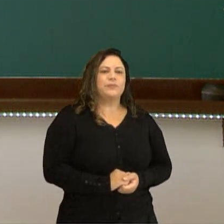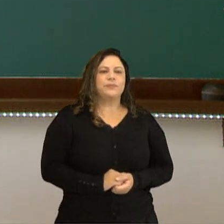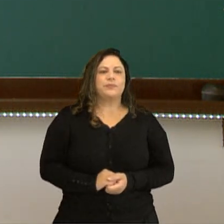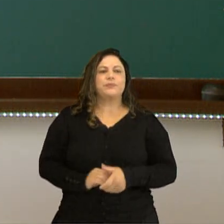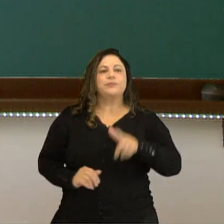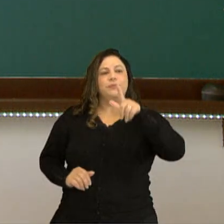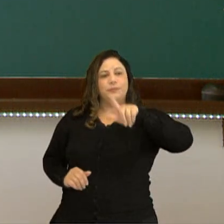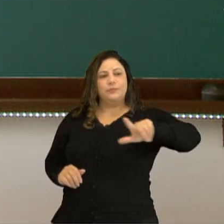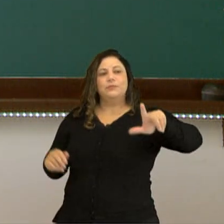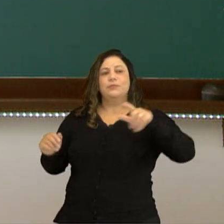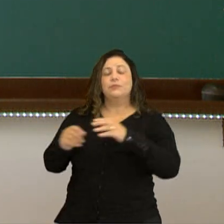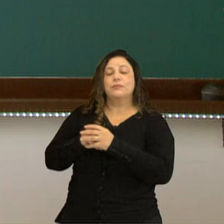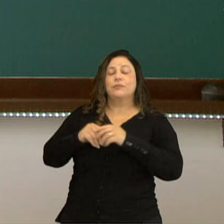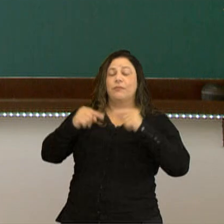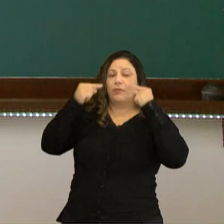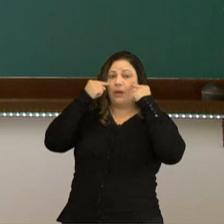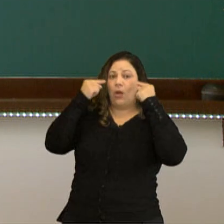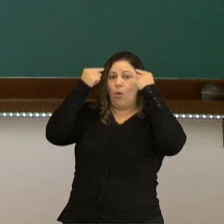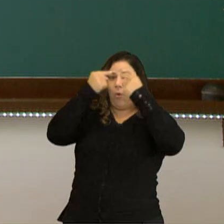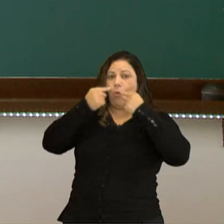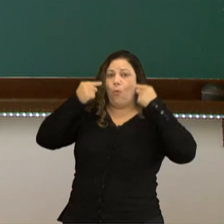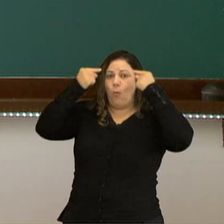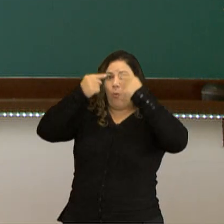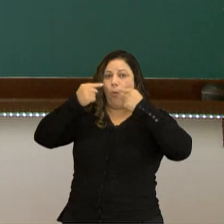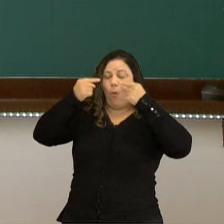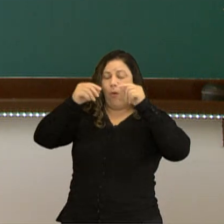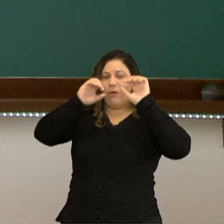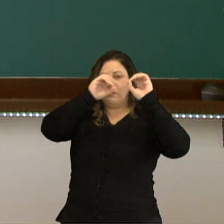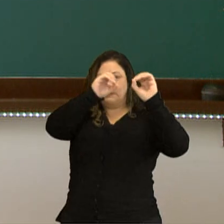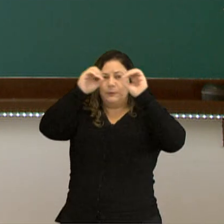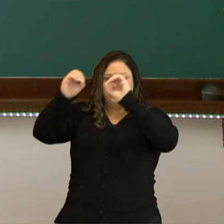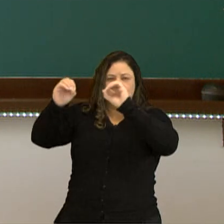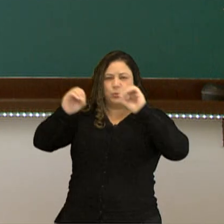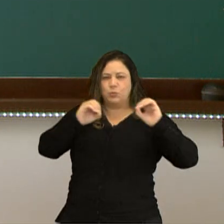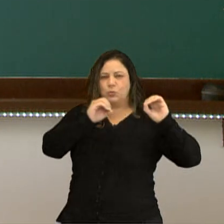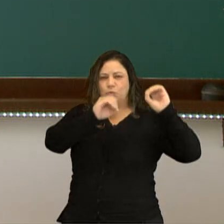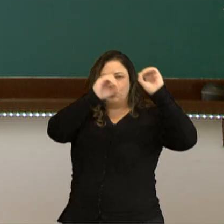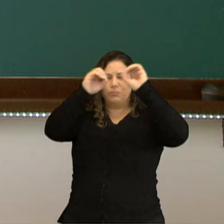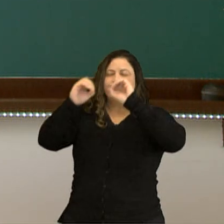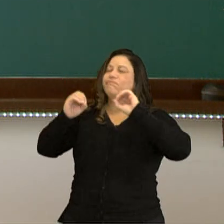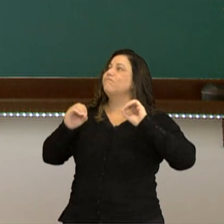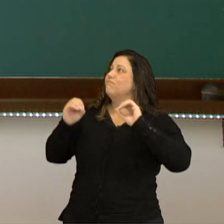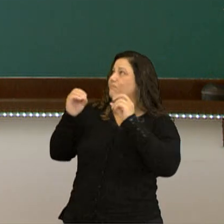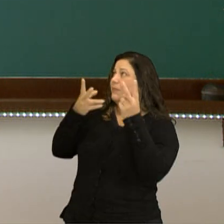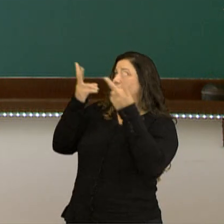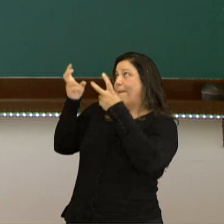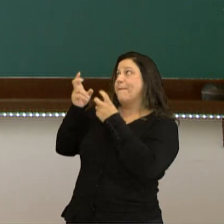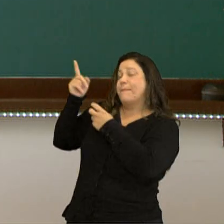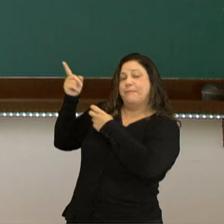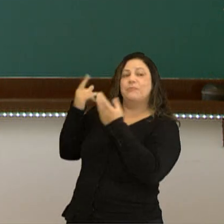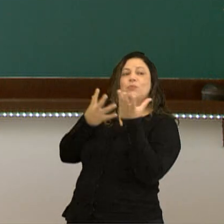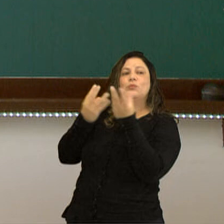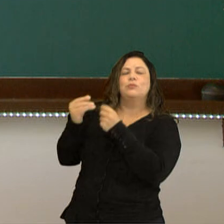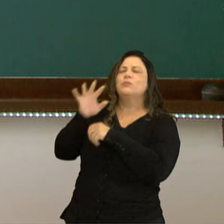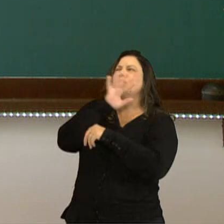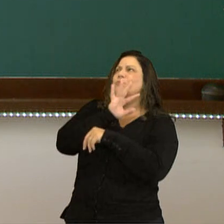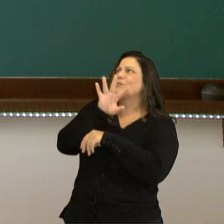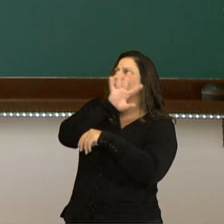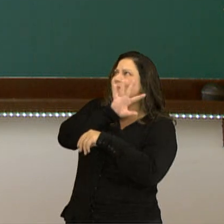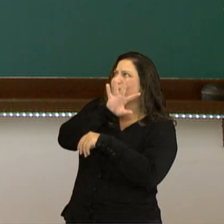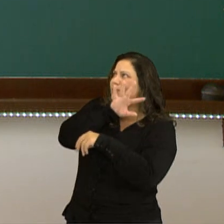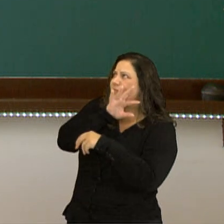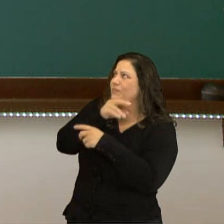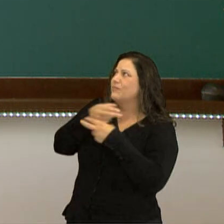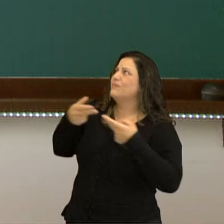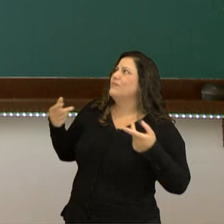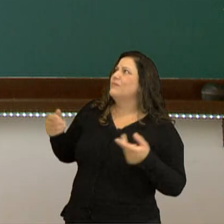olha, os olhos. Ó. Joan Miró explora muito os olhos nos seus trabalhos. Aqui alguns animais, olha só,